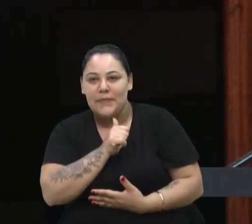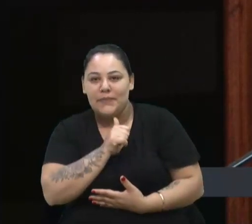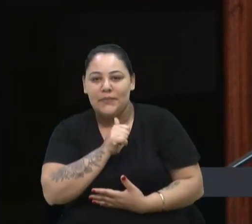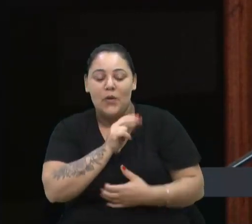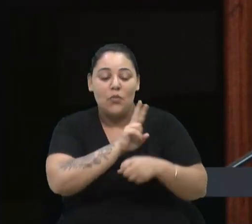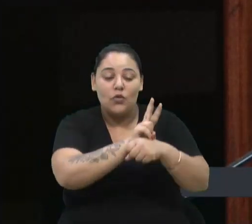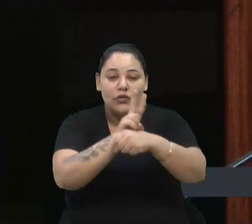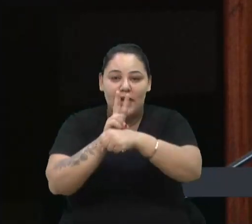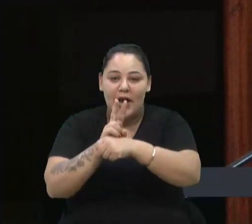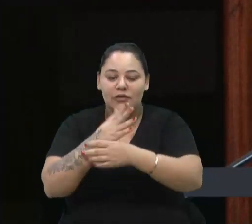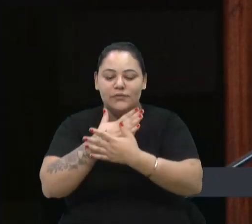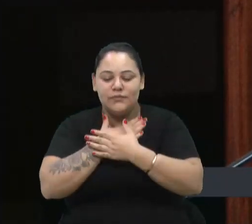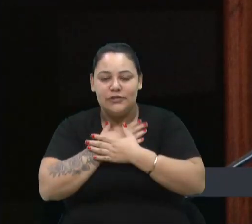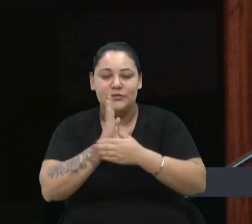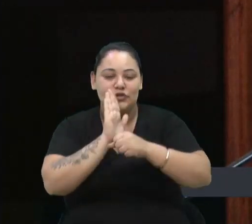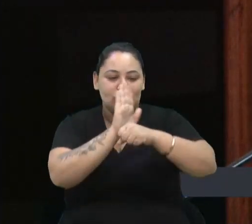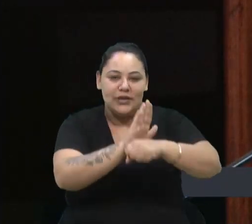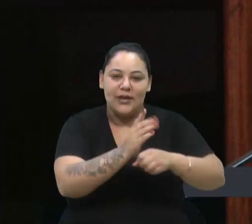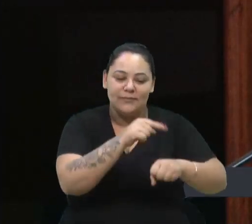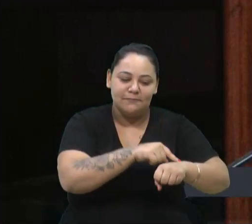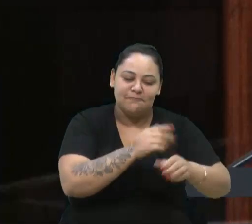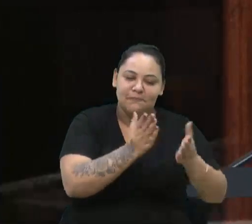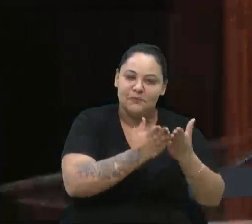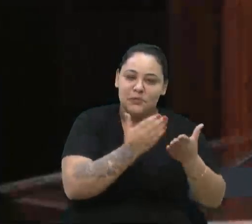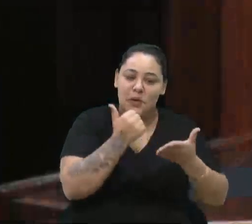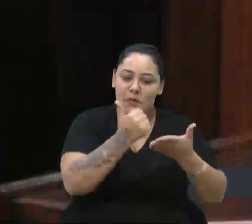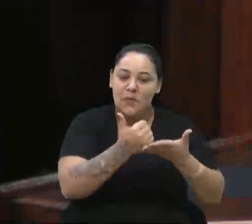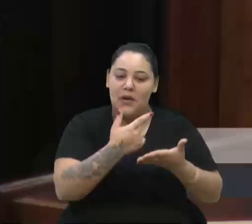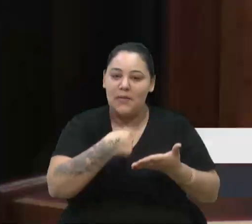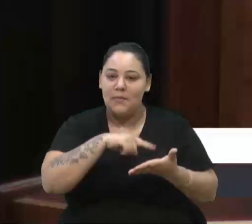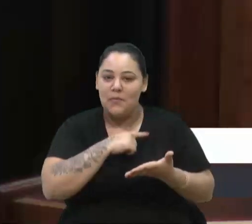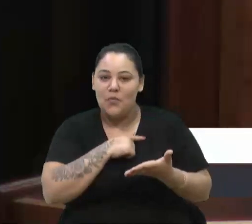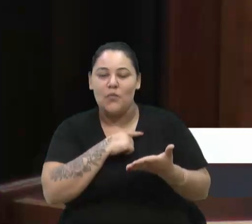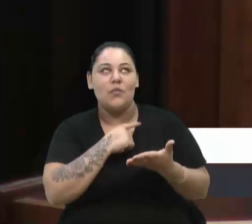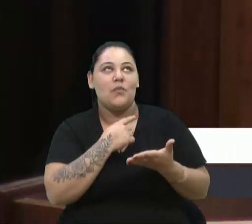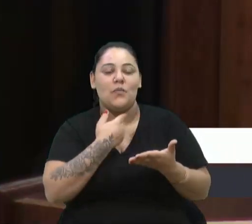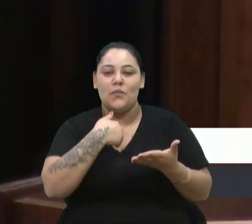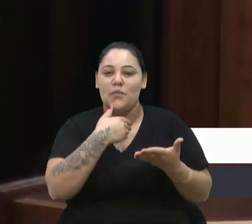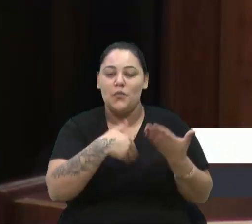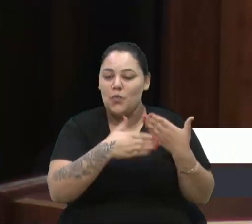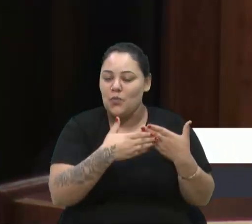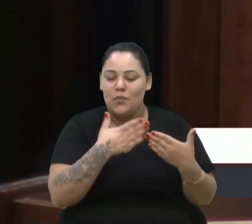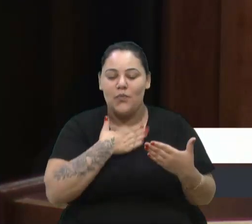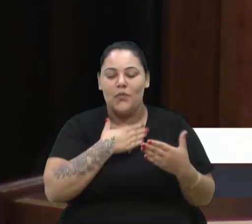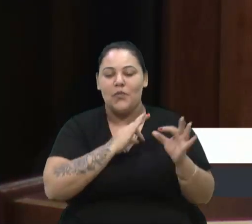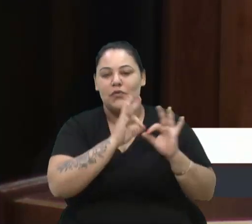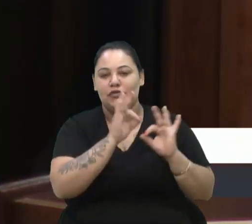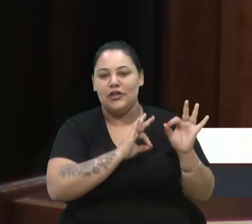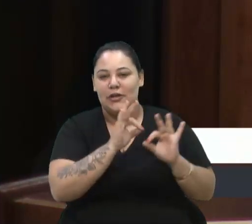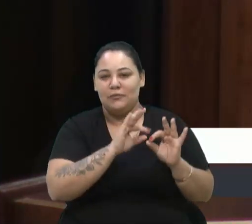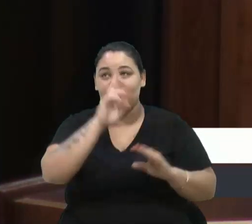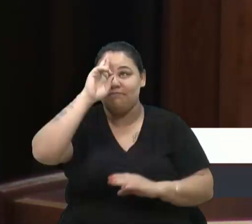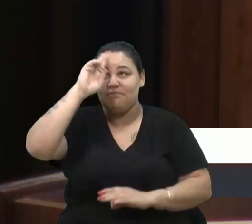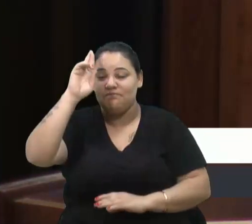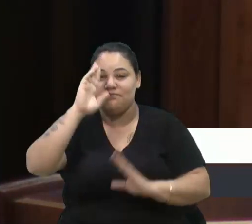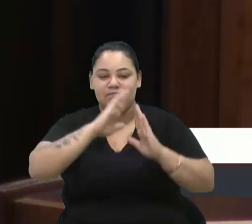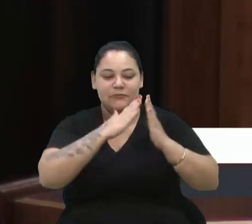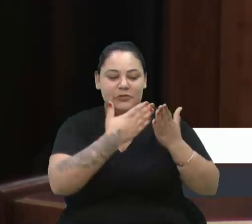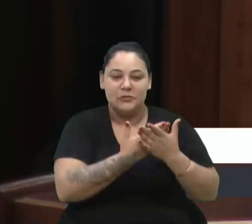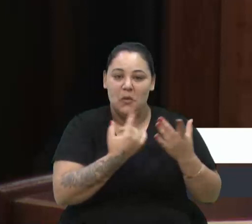ampararem nas horas dos estudos e apoiarem meus projetos a direção de face serra aos parceiros da escola